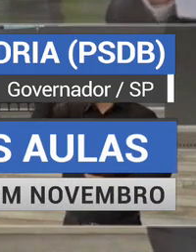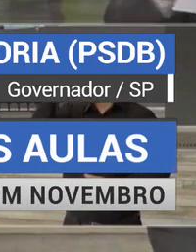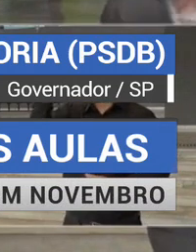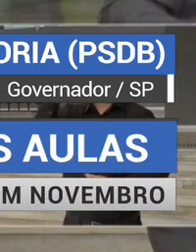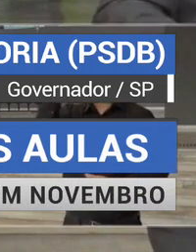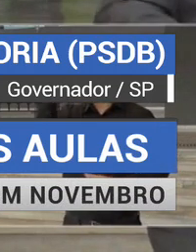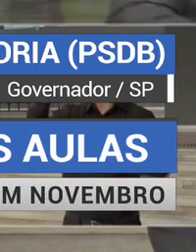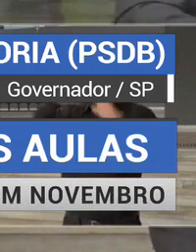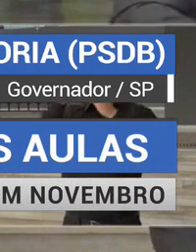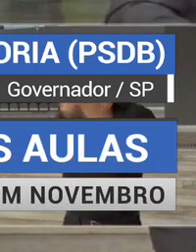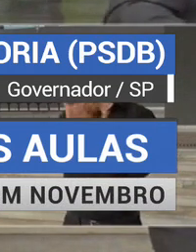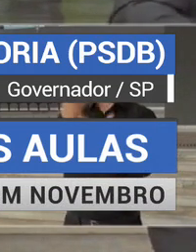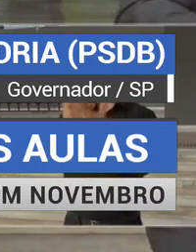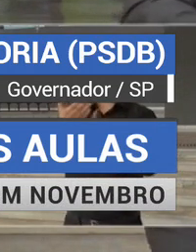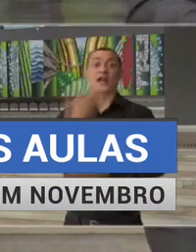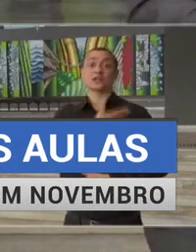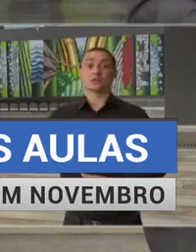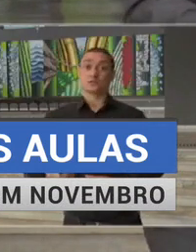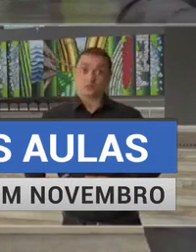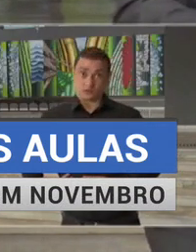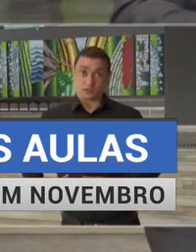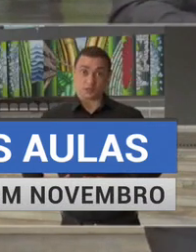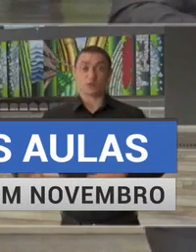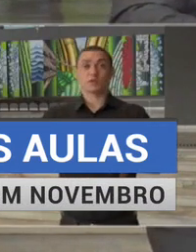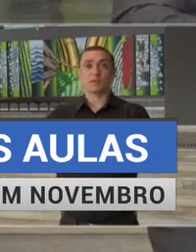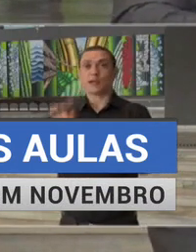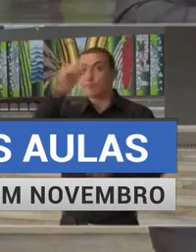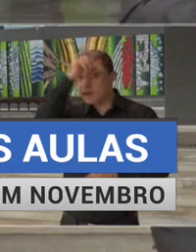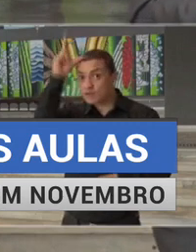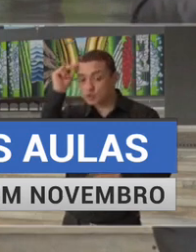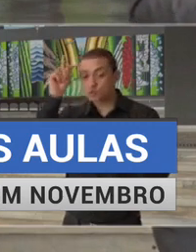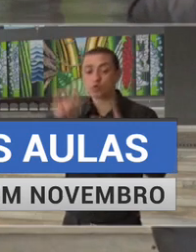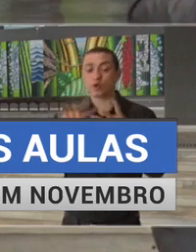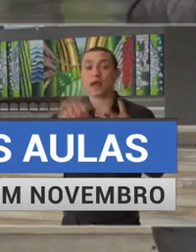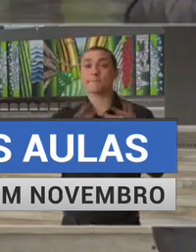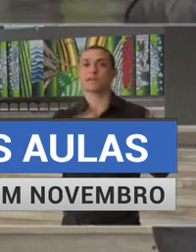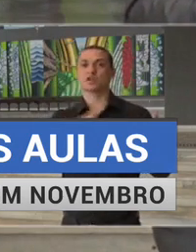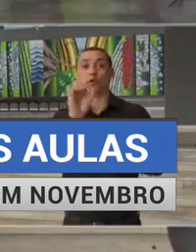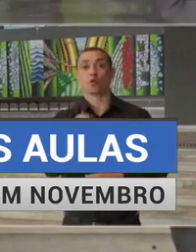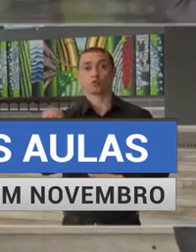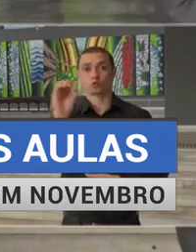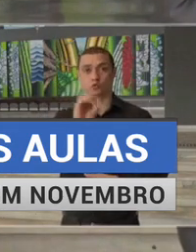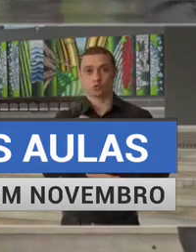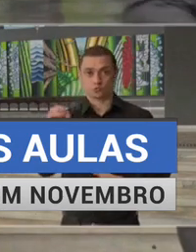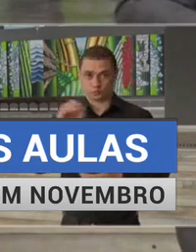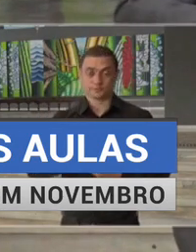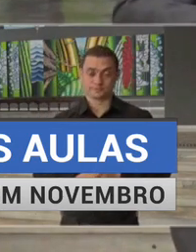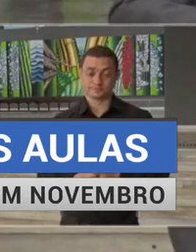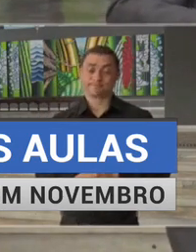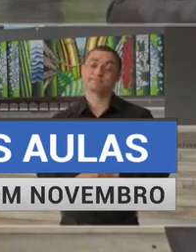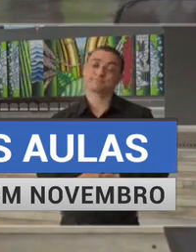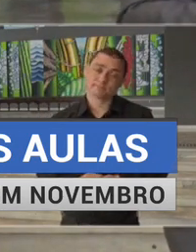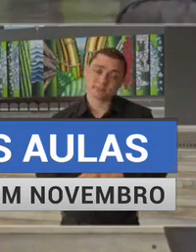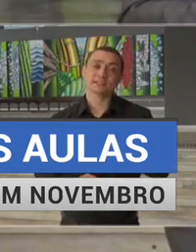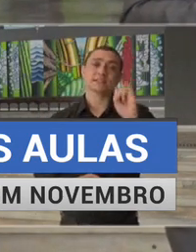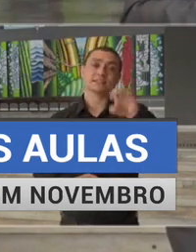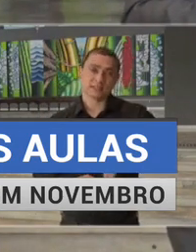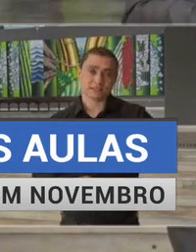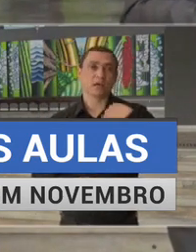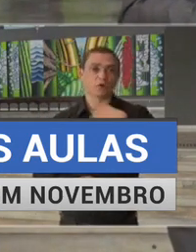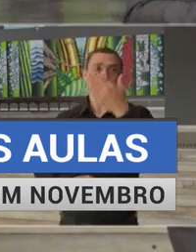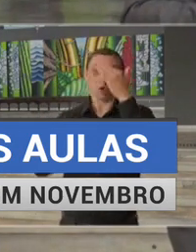para escolas estaduais municipais e particulares evidentemente Vamos